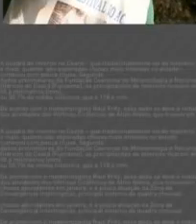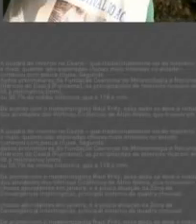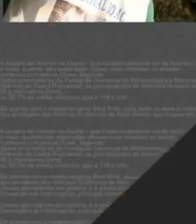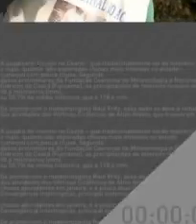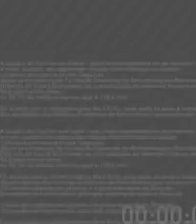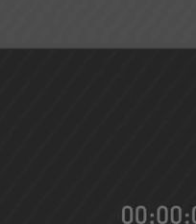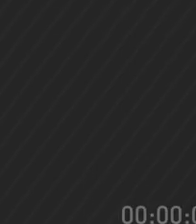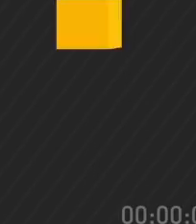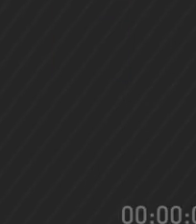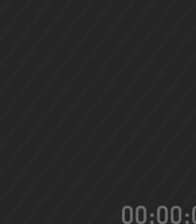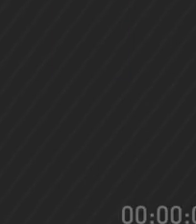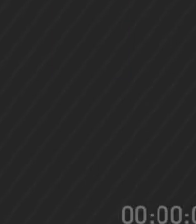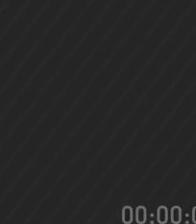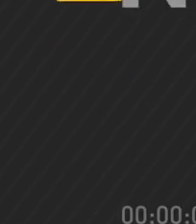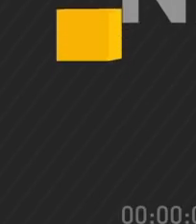ae